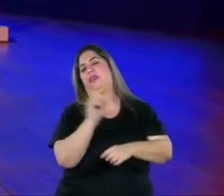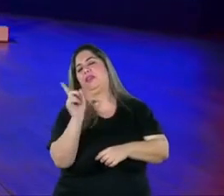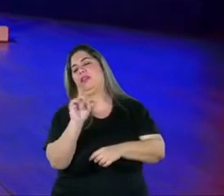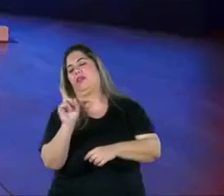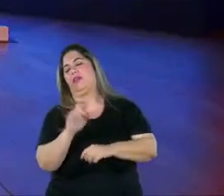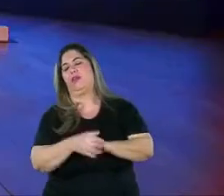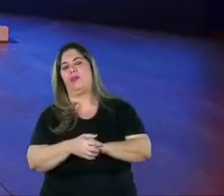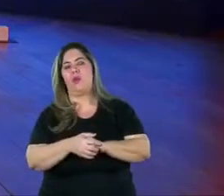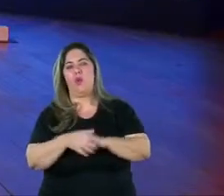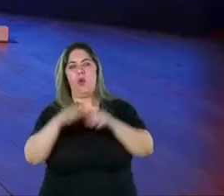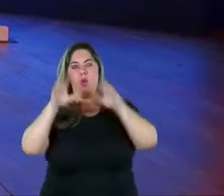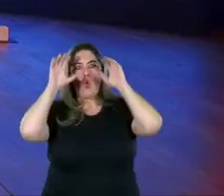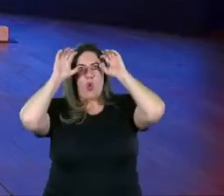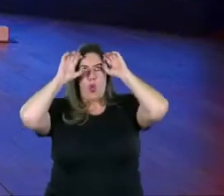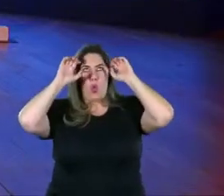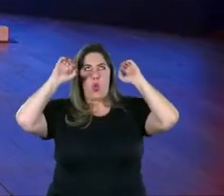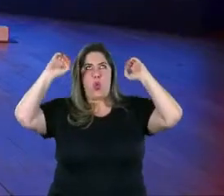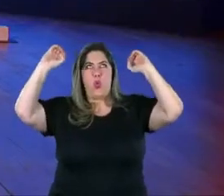boi. O chifre de